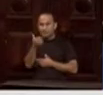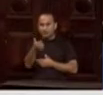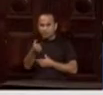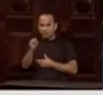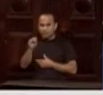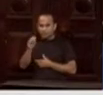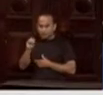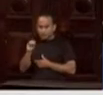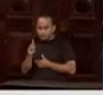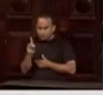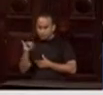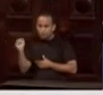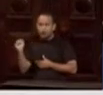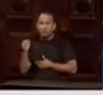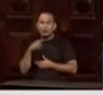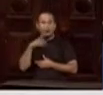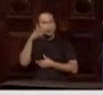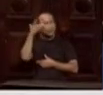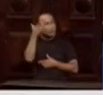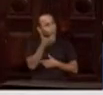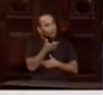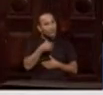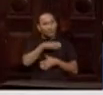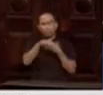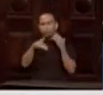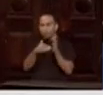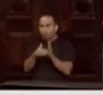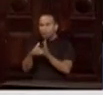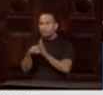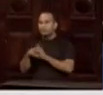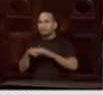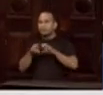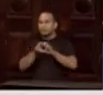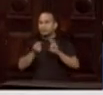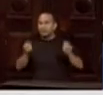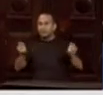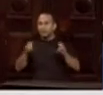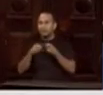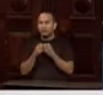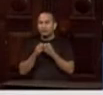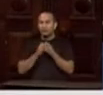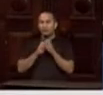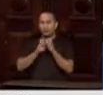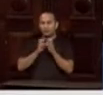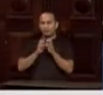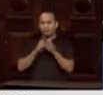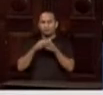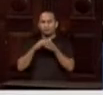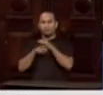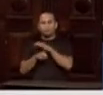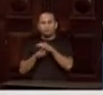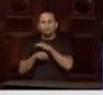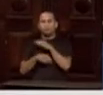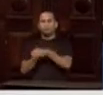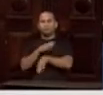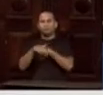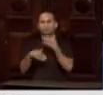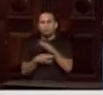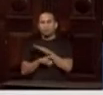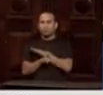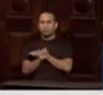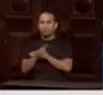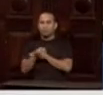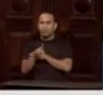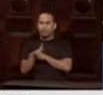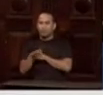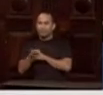que a Supervia teve para adaptar todas as estações ferroviárias ao longo da Supervia, não só no ramal da Zona Oeste, como no